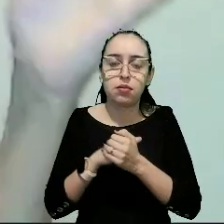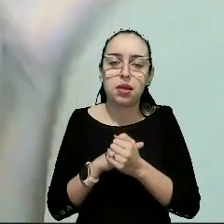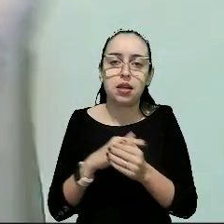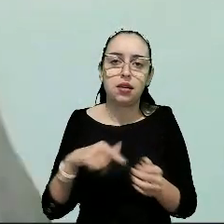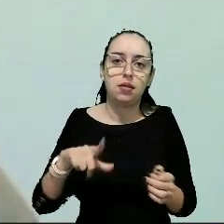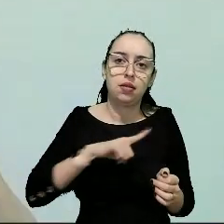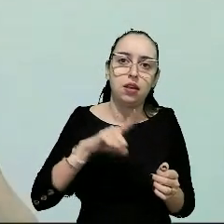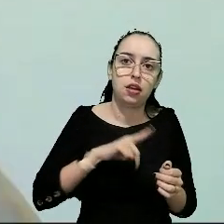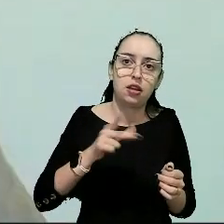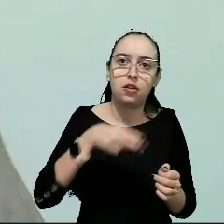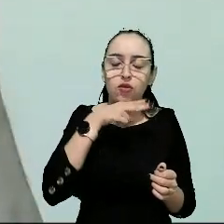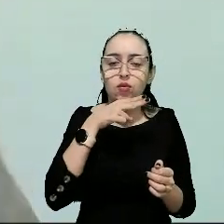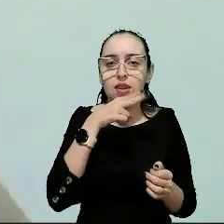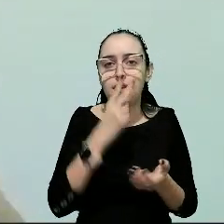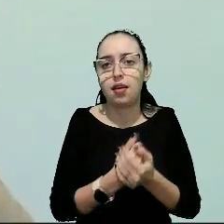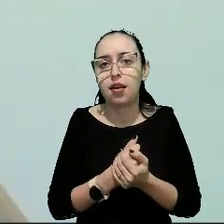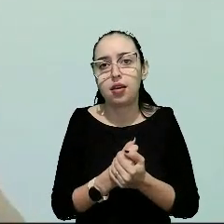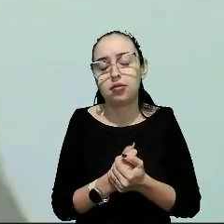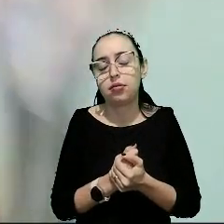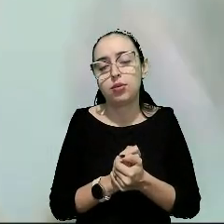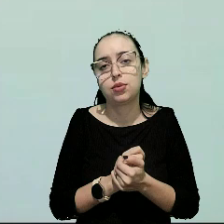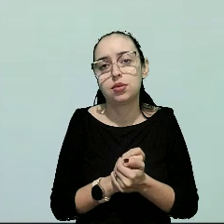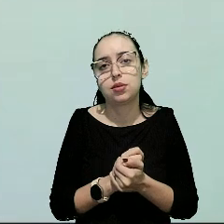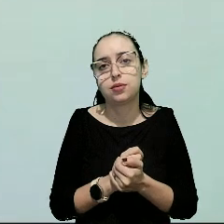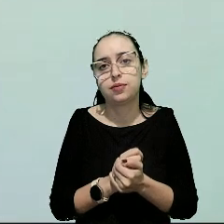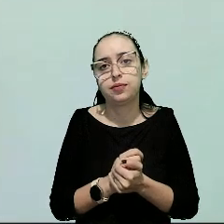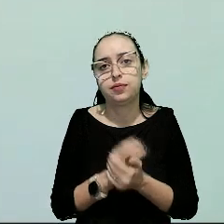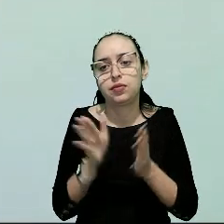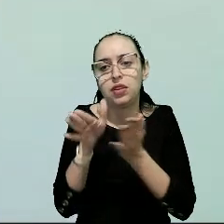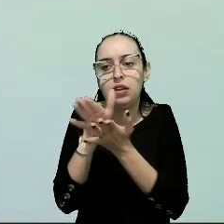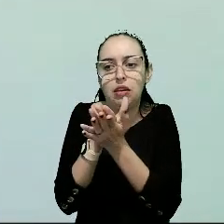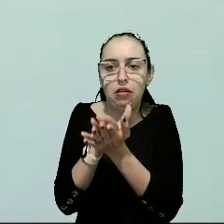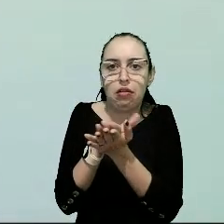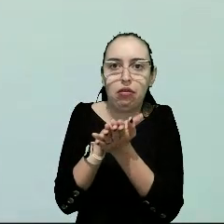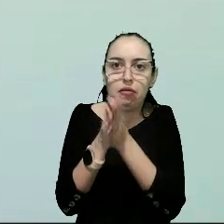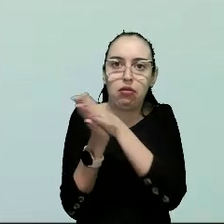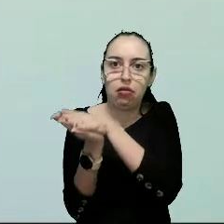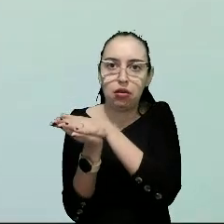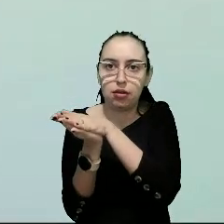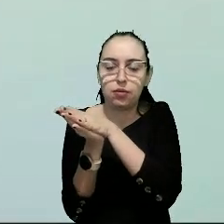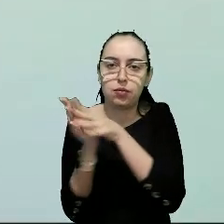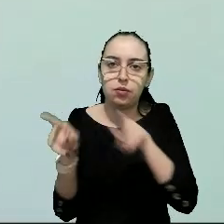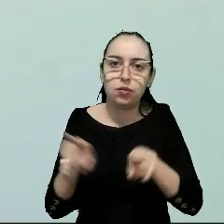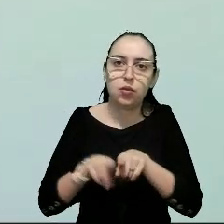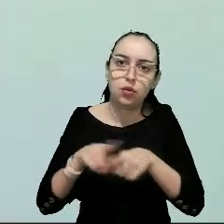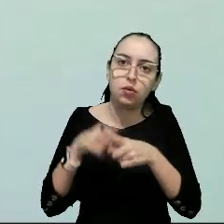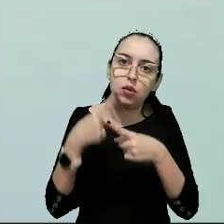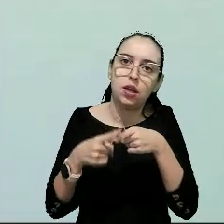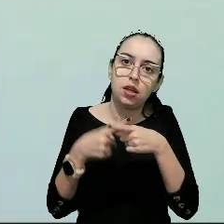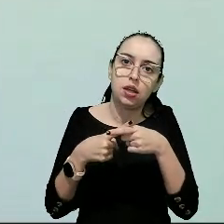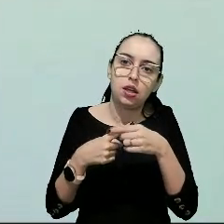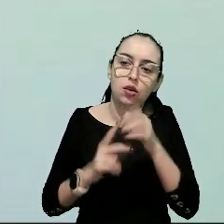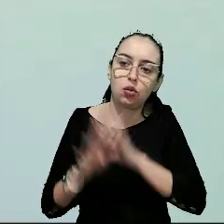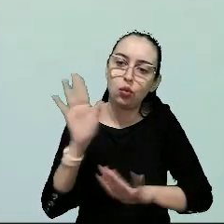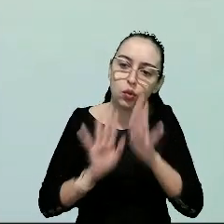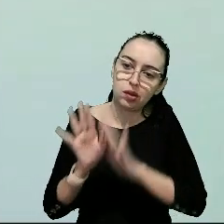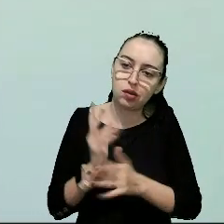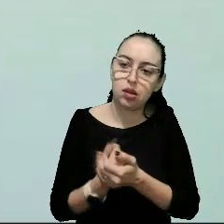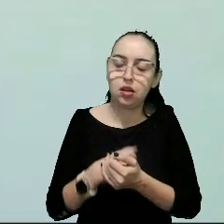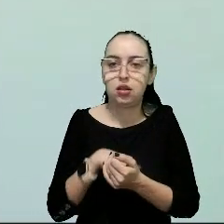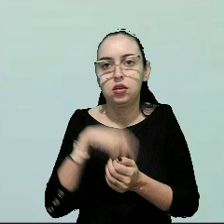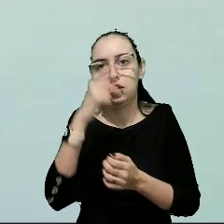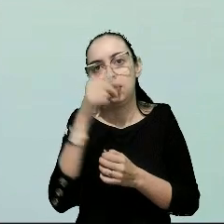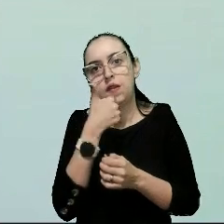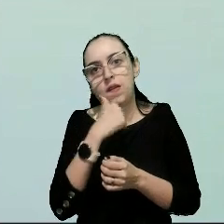ele está ensanduichado, porque está exprimido, porque ele também está cuidando dos